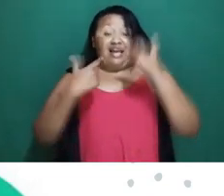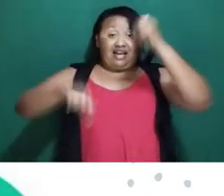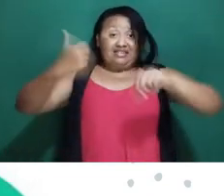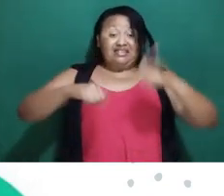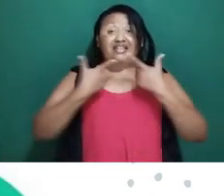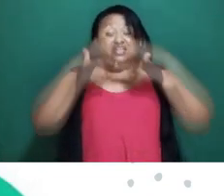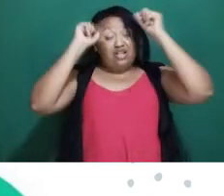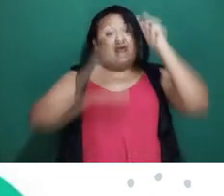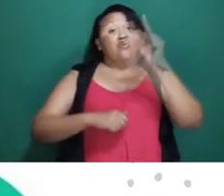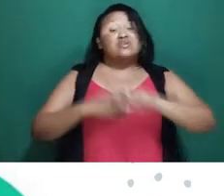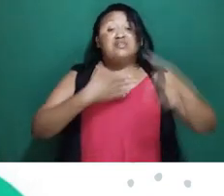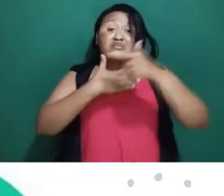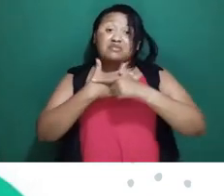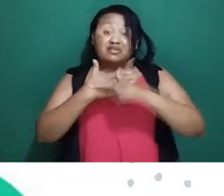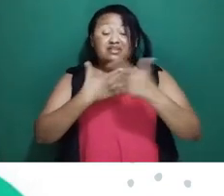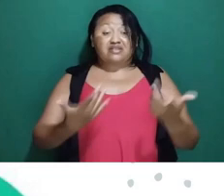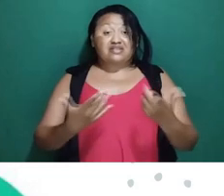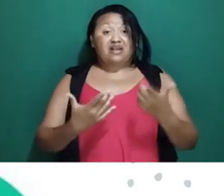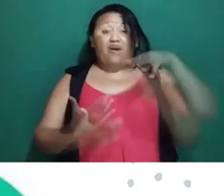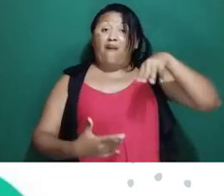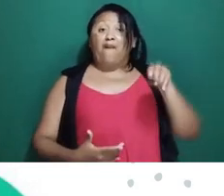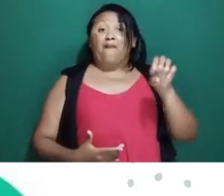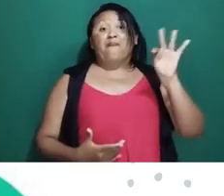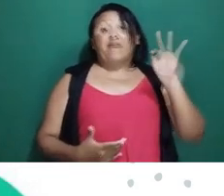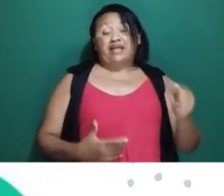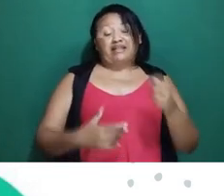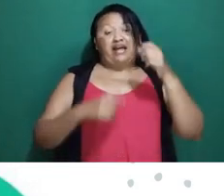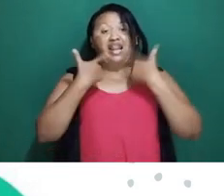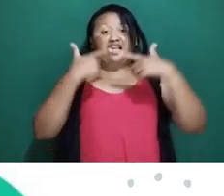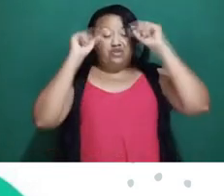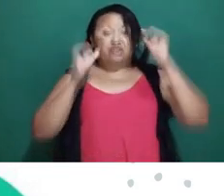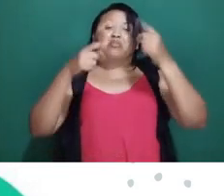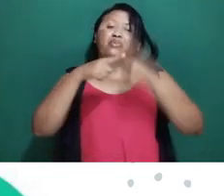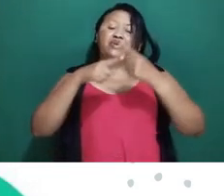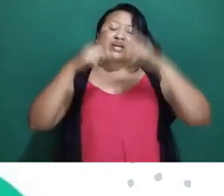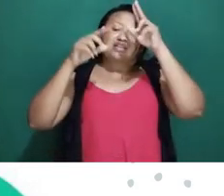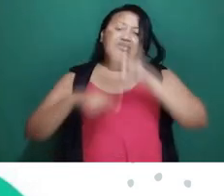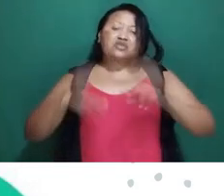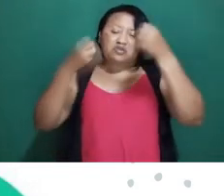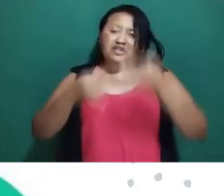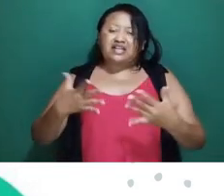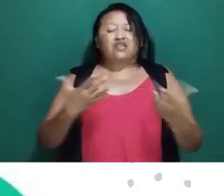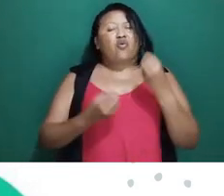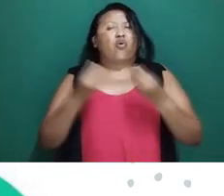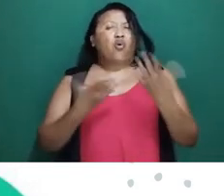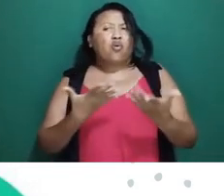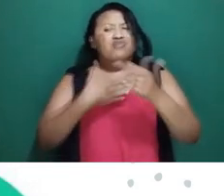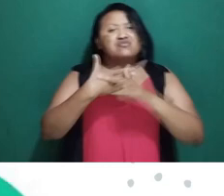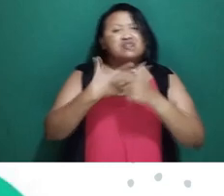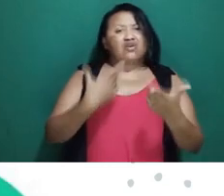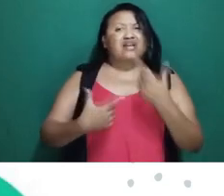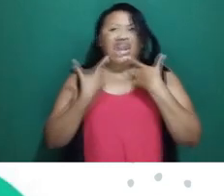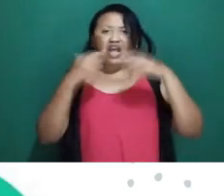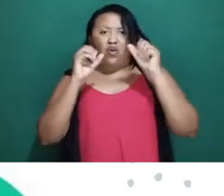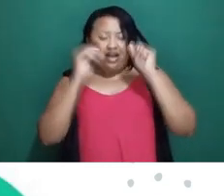função metalinguística porque eu tô explicando aqui por exemplo funcionamento da linguagem um funcionamento a língua portuguesa